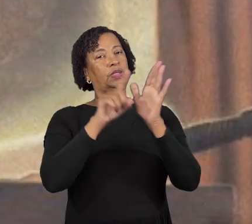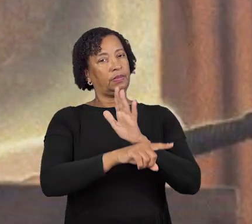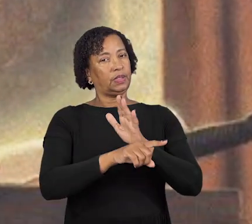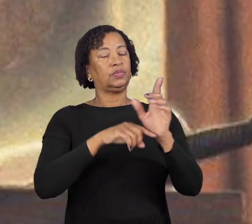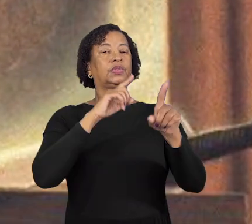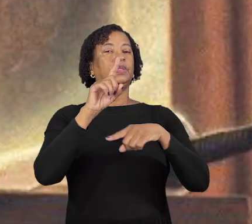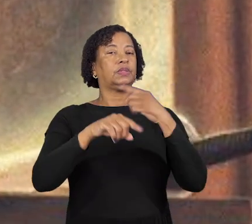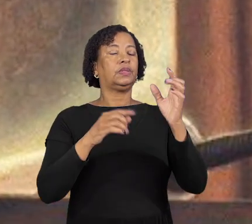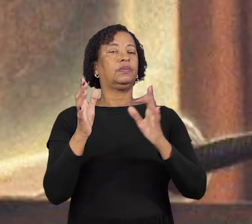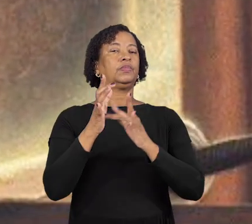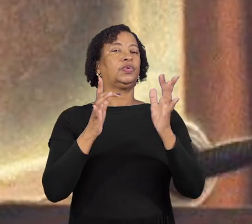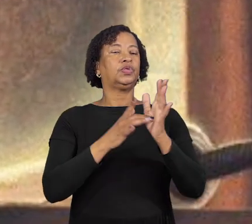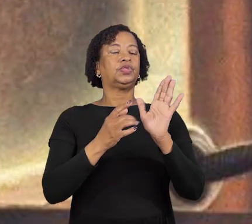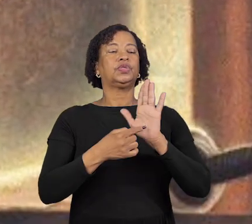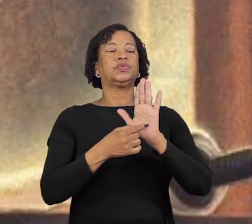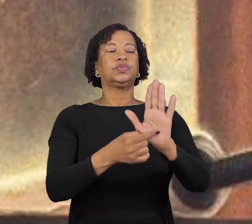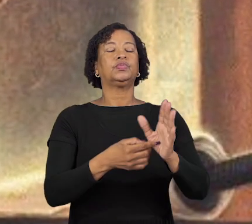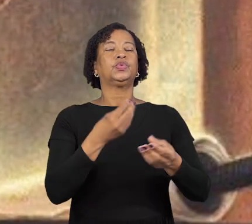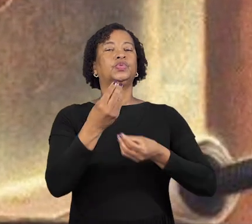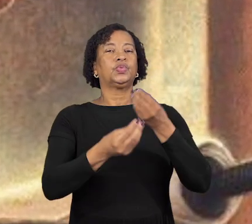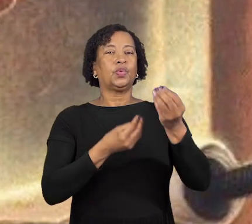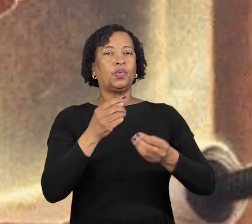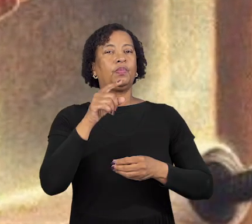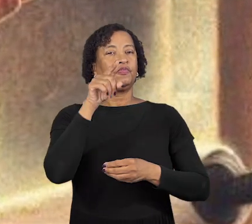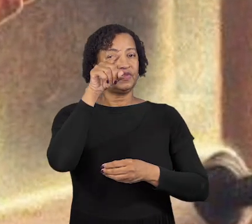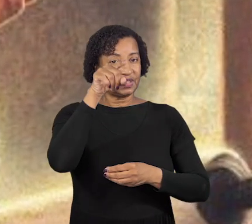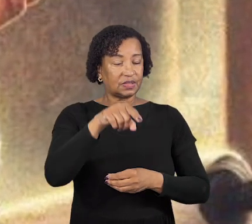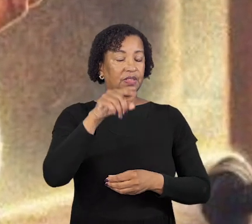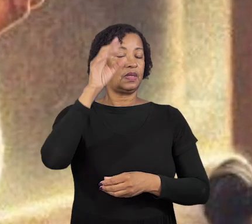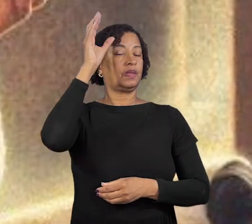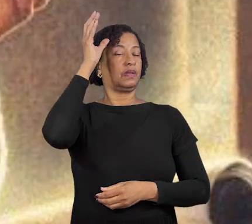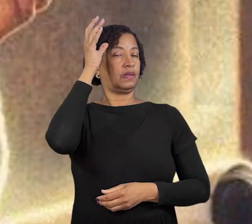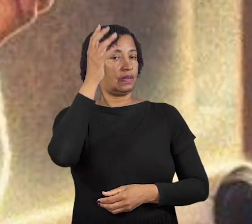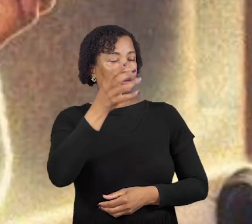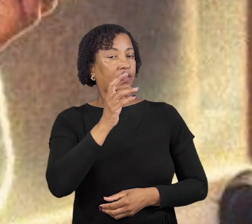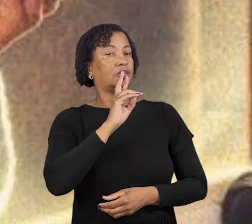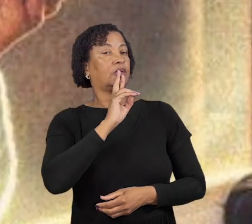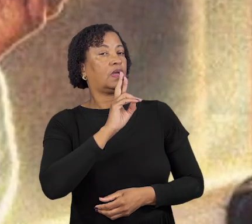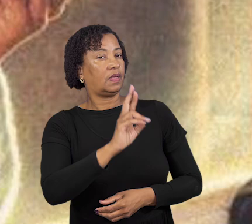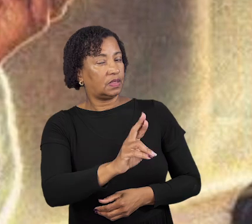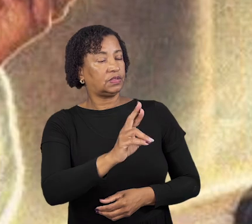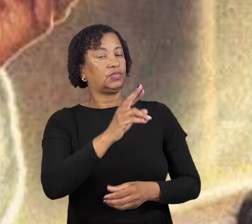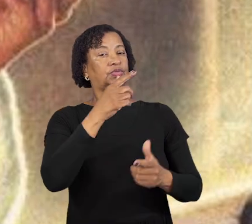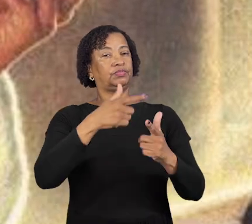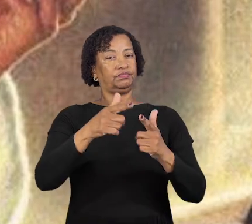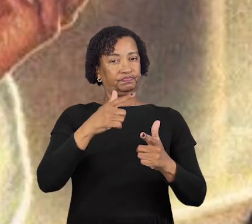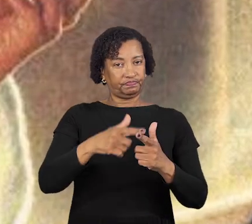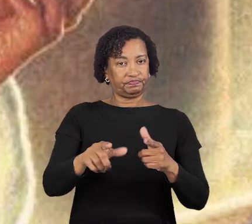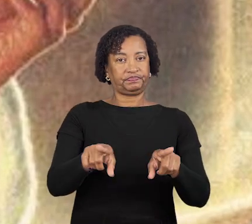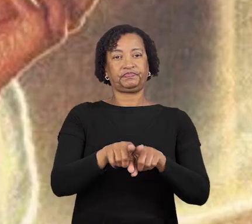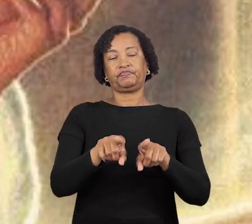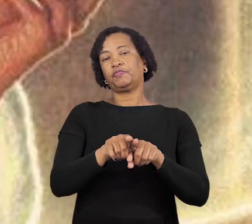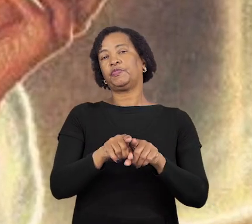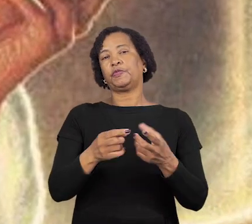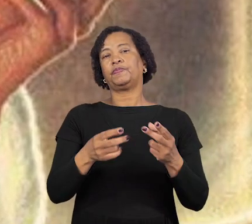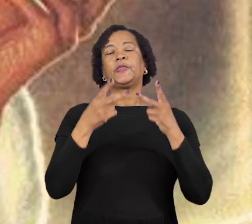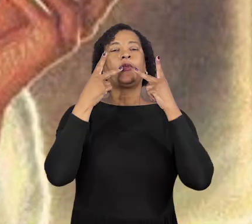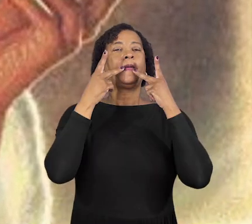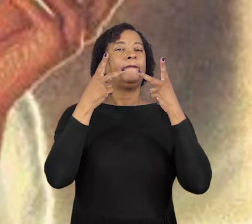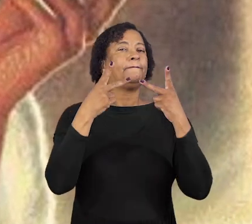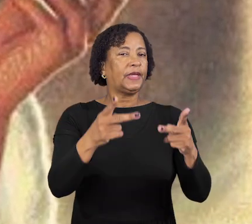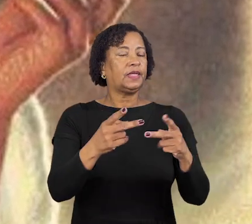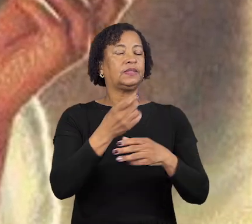Depois, Jesus mostrou como se tornar resposta e solução para essas perguntas e esses problemas, pregando sobre